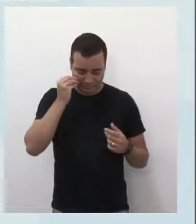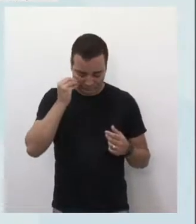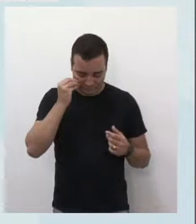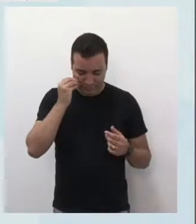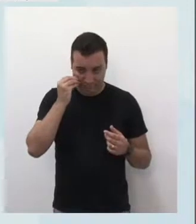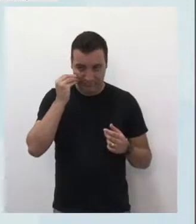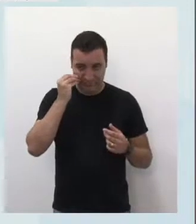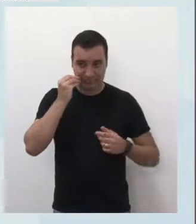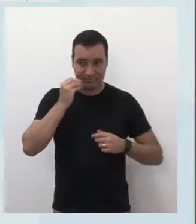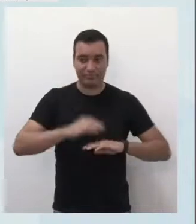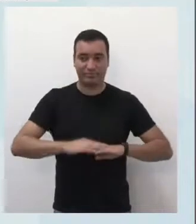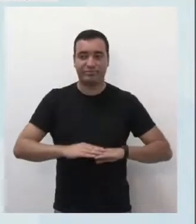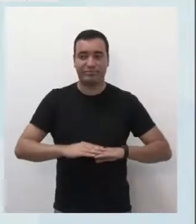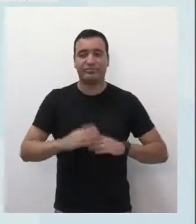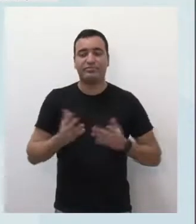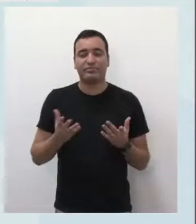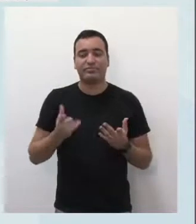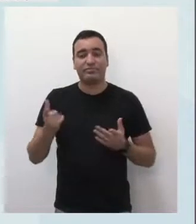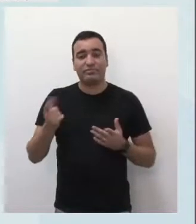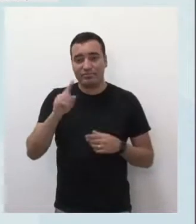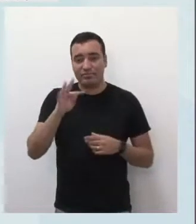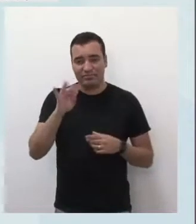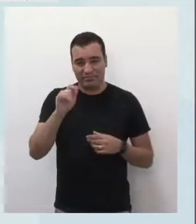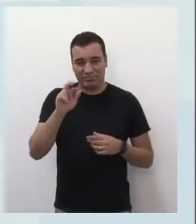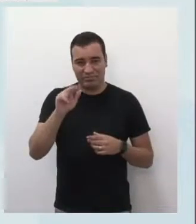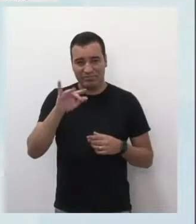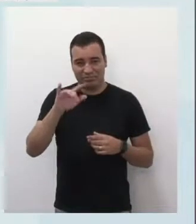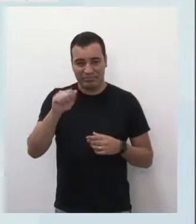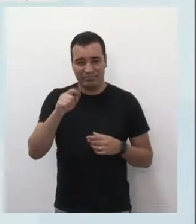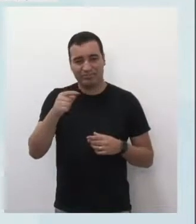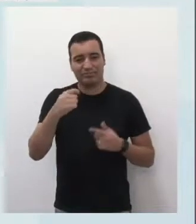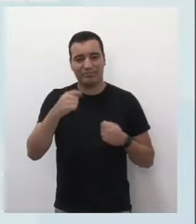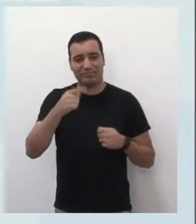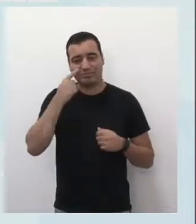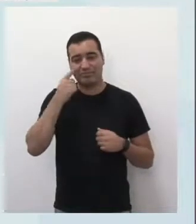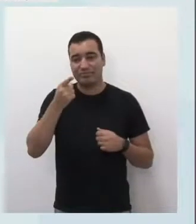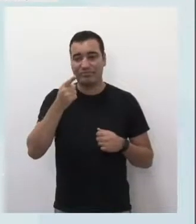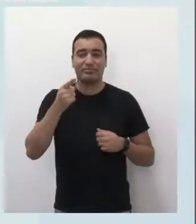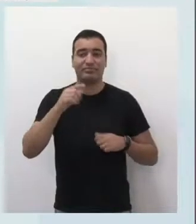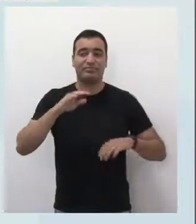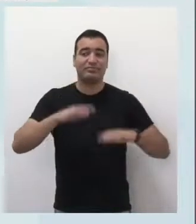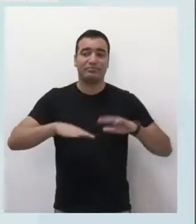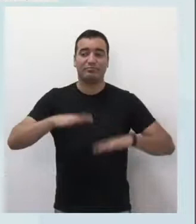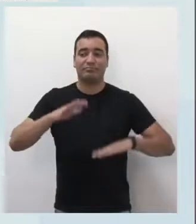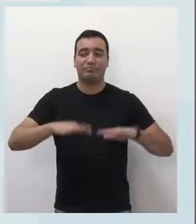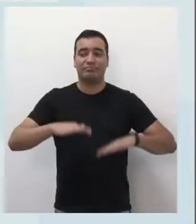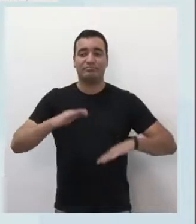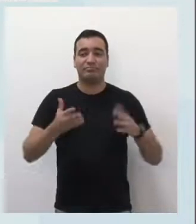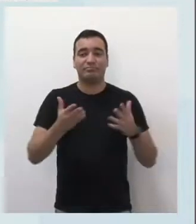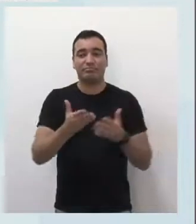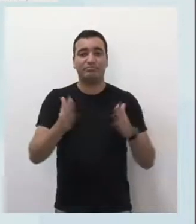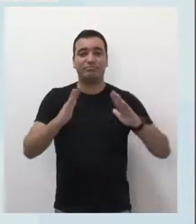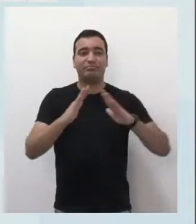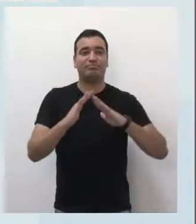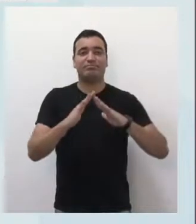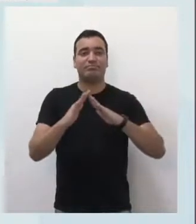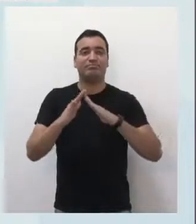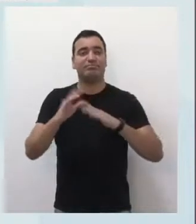fica legal. Tá vendo? Essa tarifa aí é o que você tem que olhar na sua conta, porque assim, dependendo da região que você mora de São